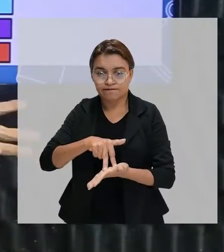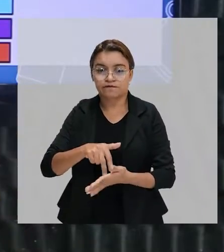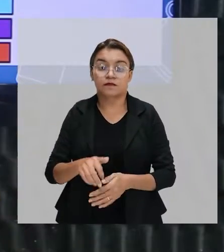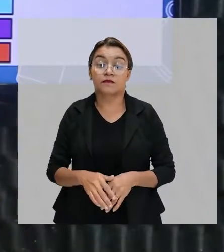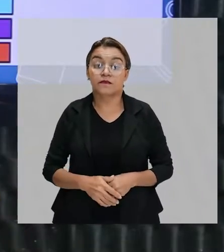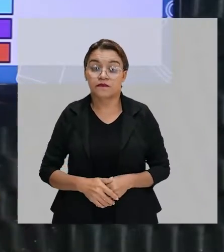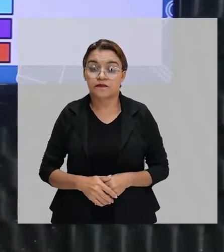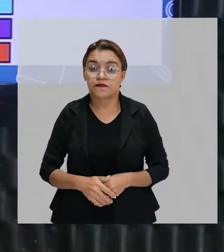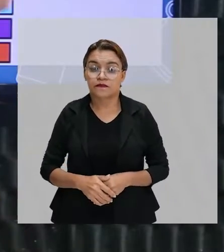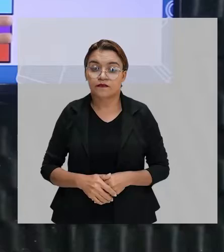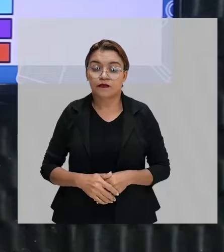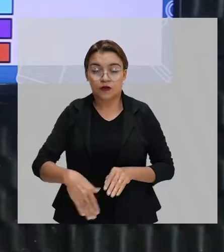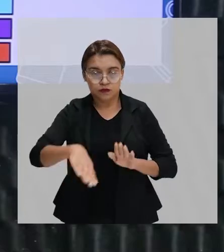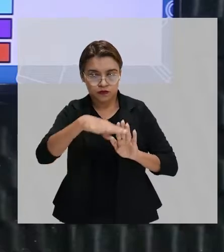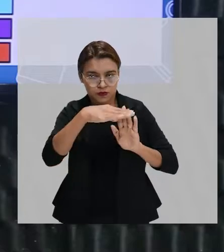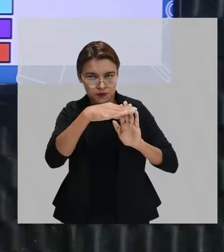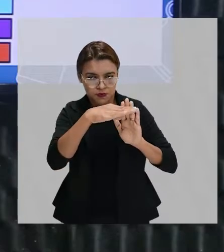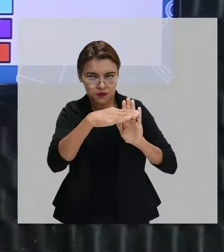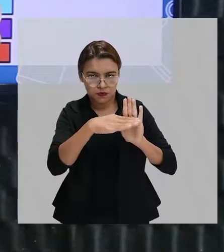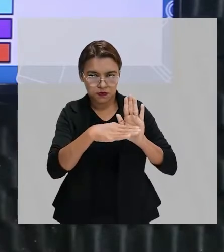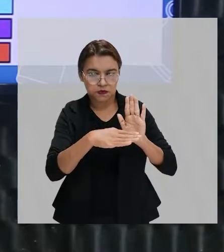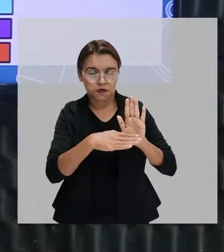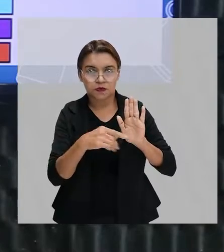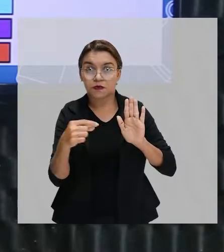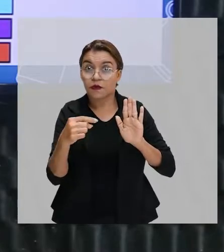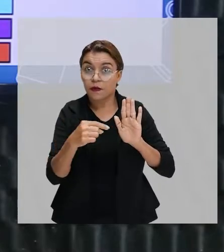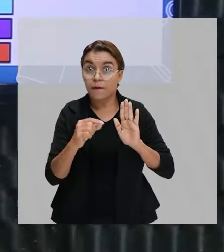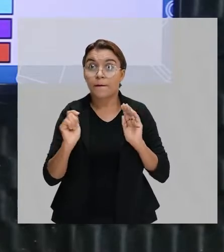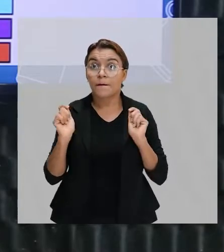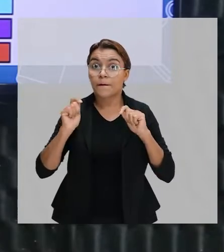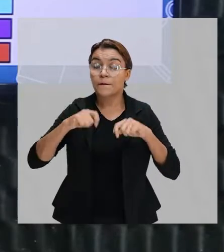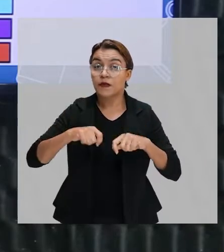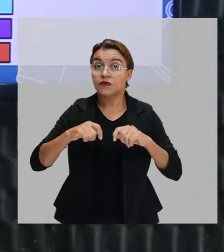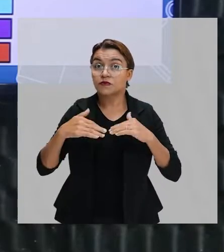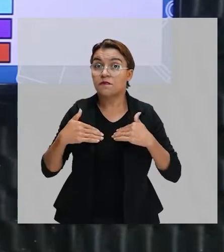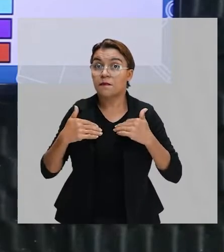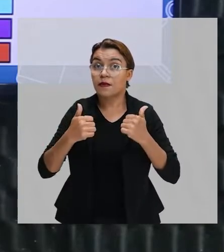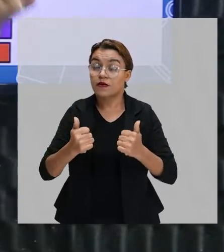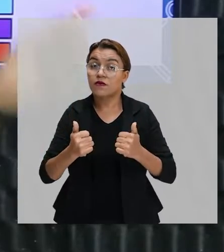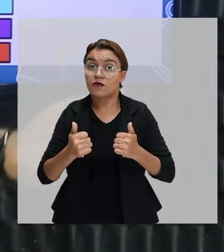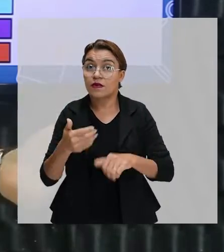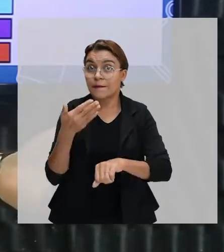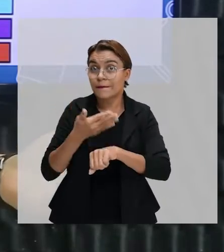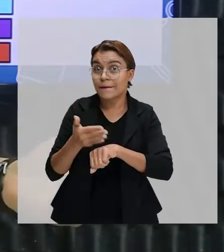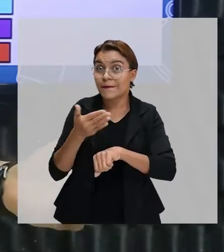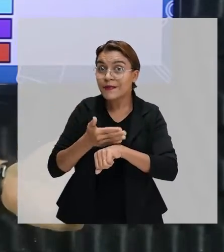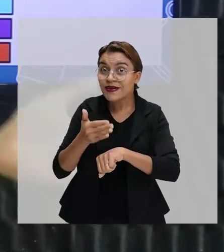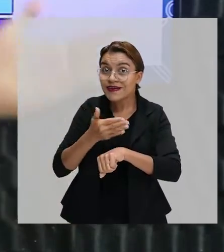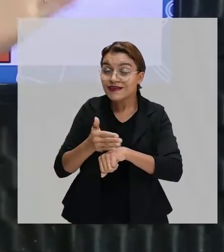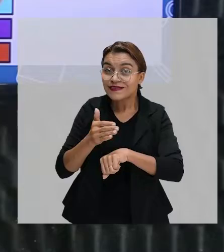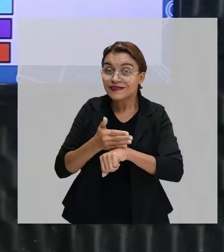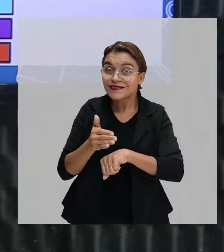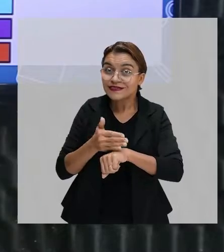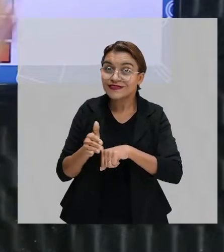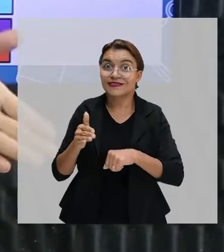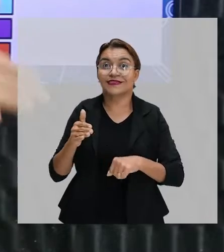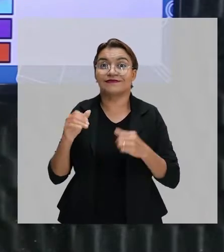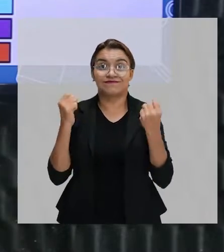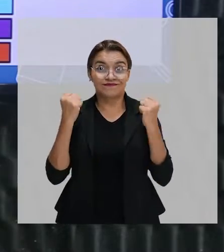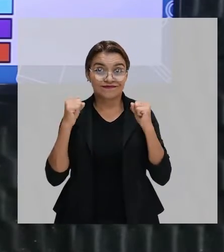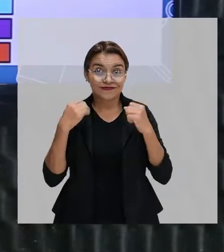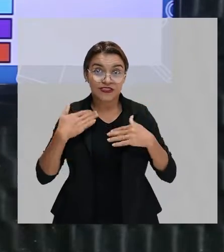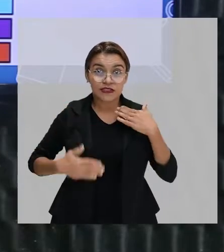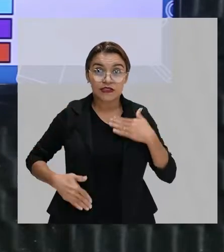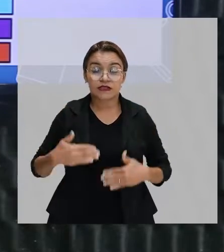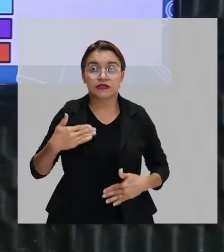isso aqui eu posso melhorar com a prática de exercícios físicos que aquilo que é